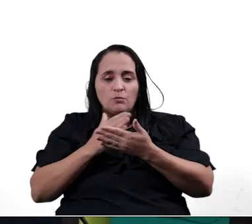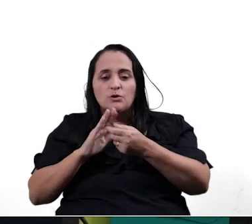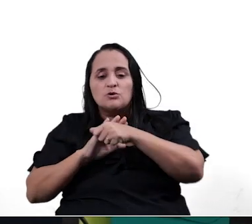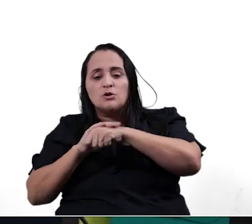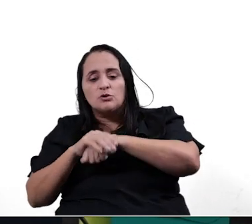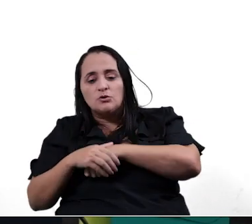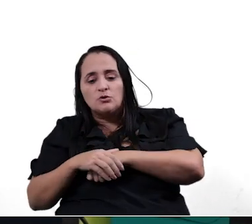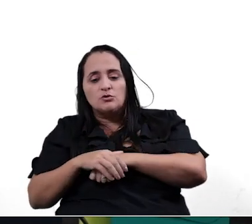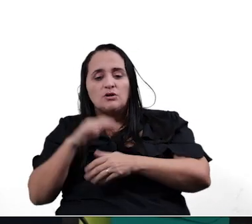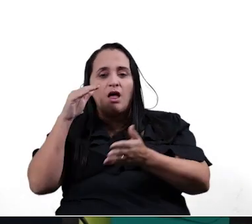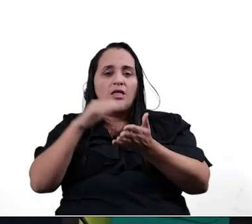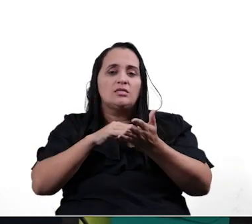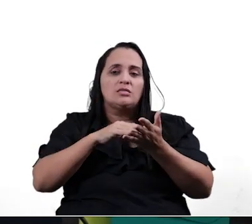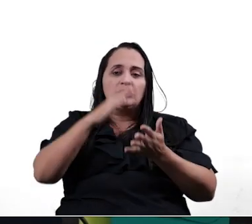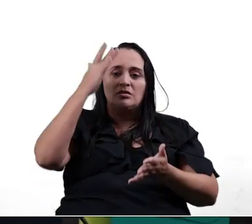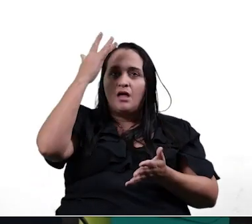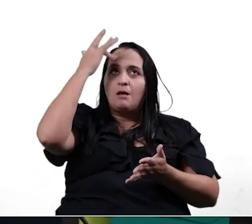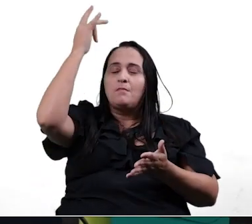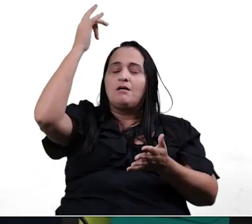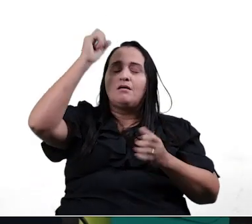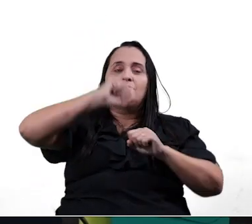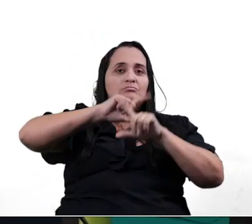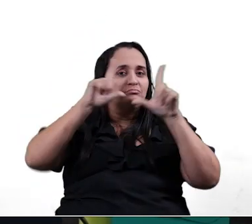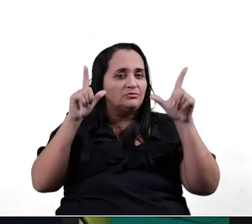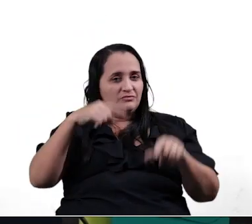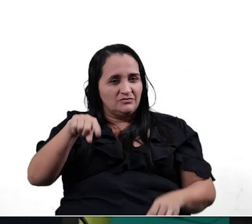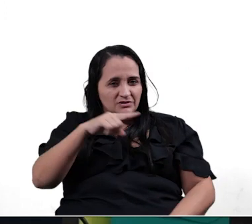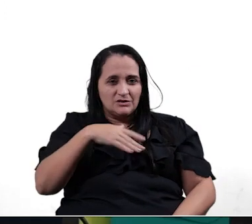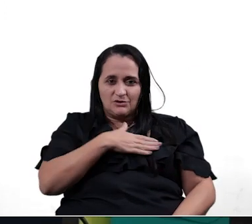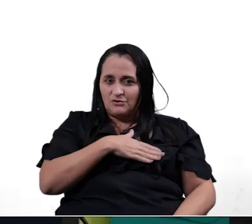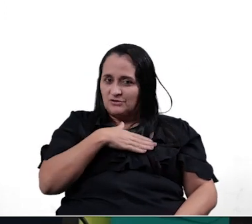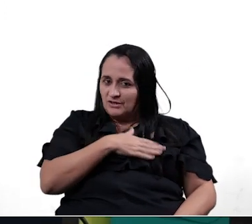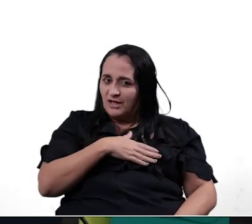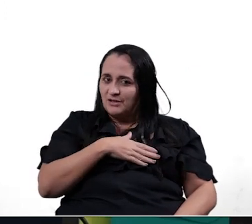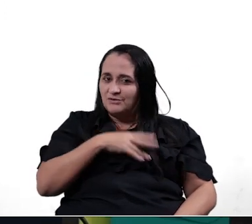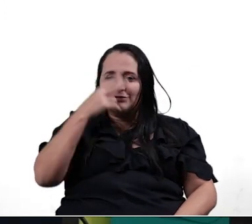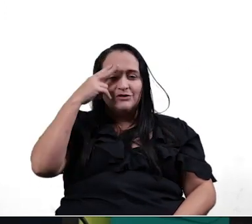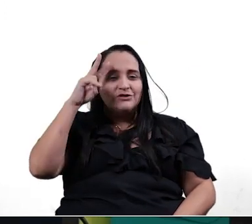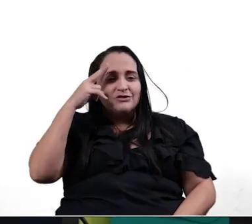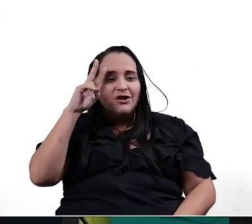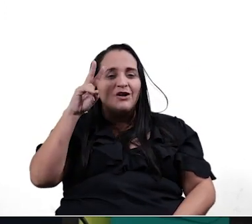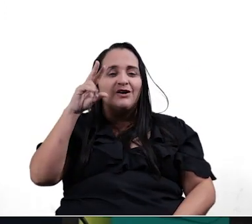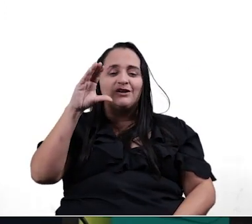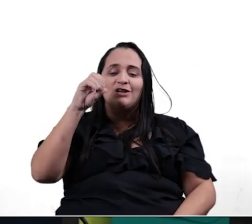dia. Certo? E aí, gostaram de ouvir esses contos?